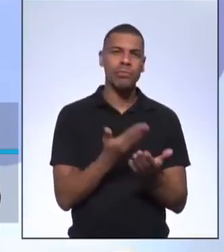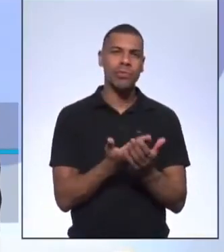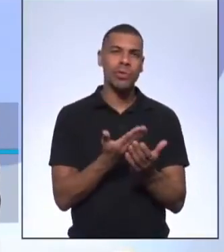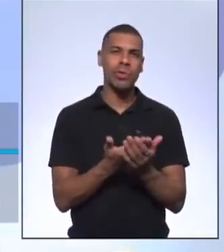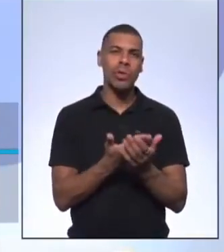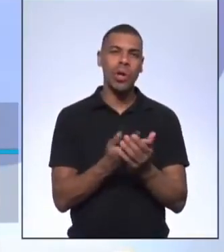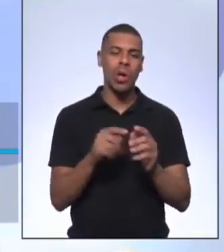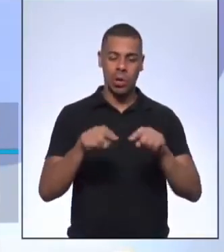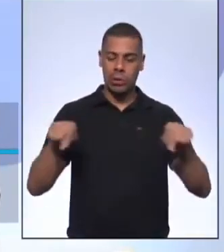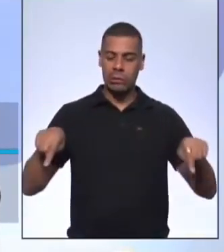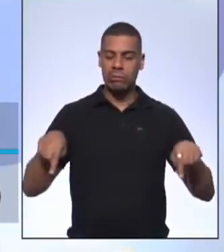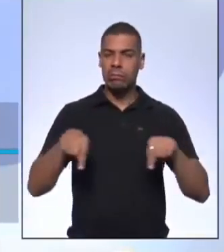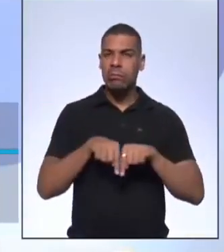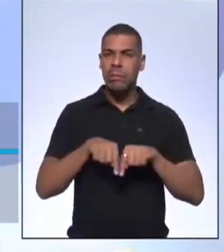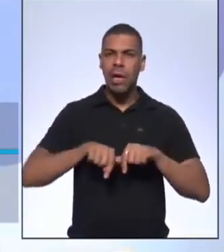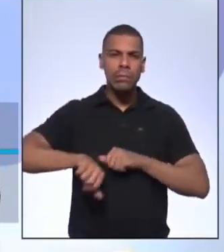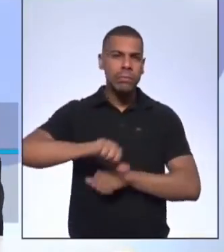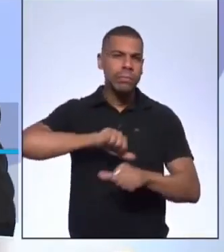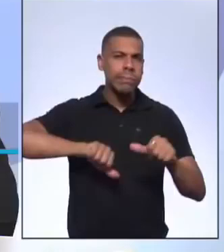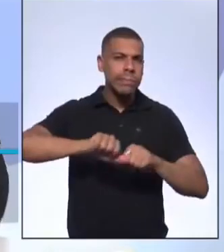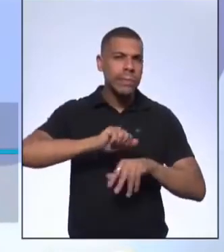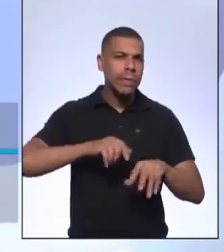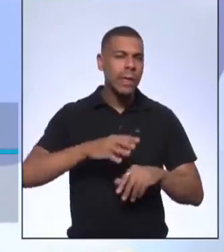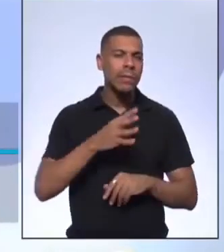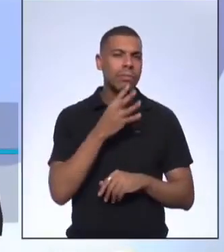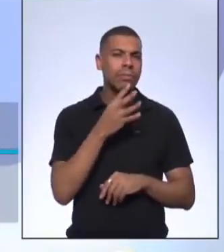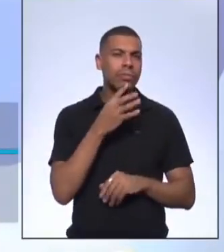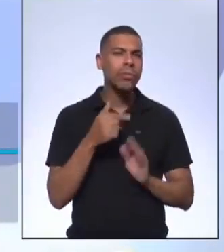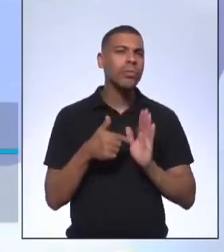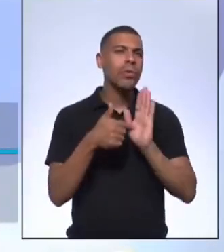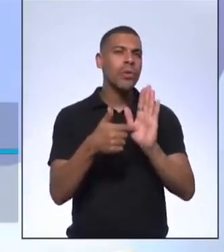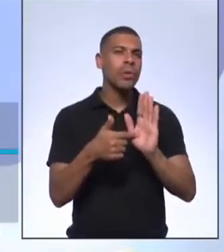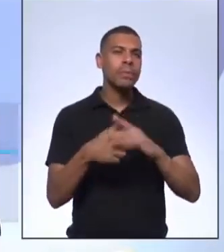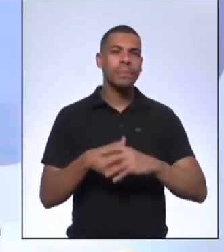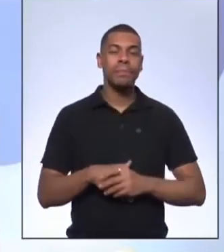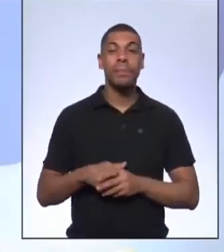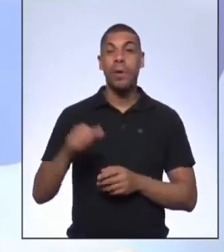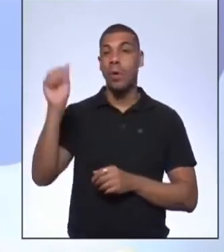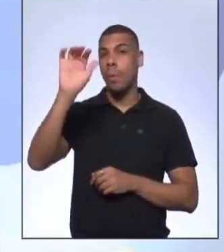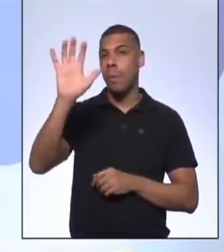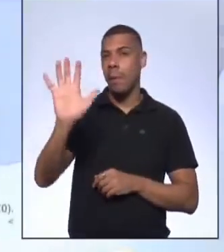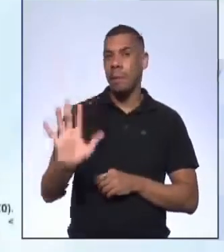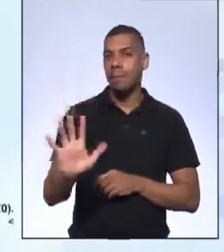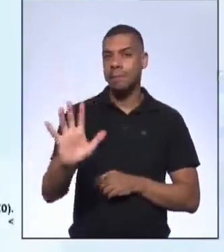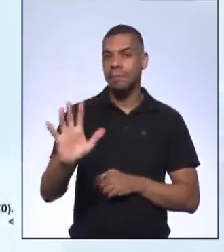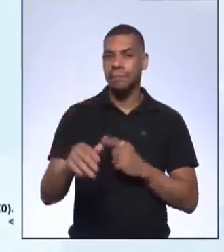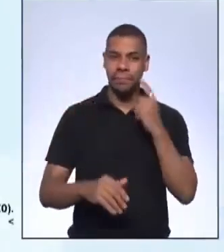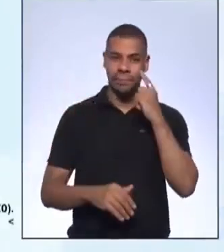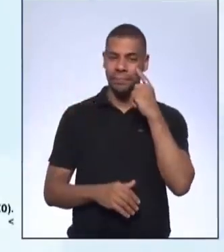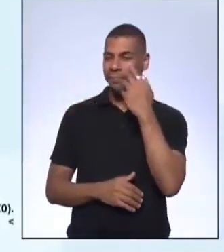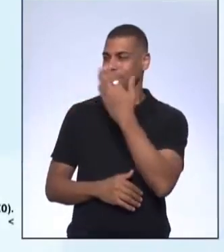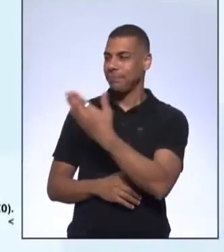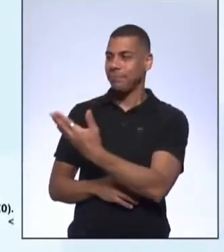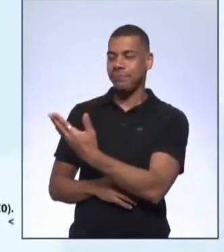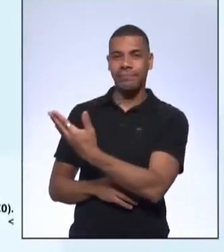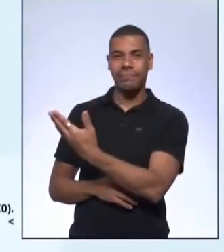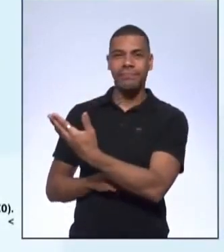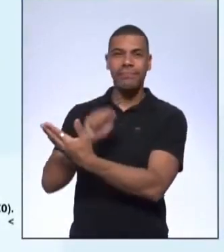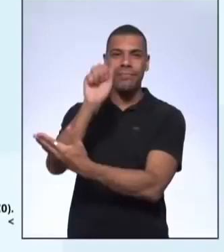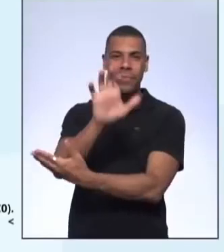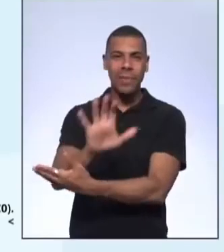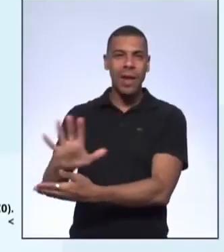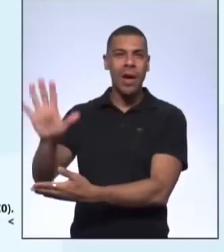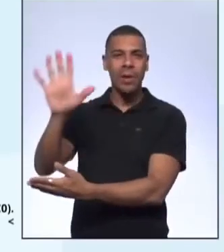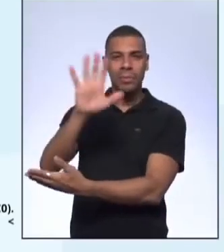do território, dessas mudanças, vocês vão acompanhar aí um mapa que mostra a Europa